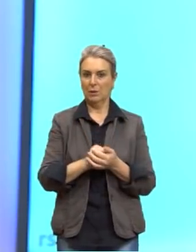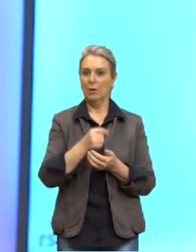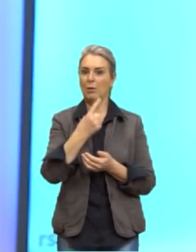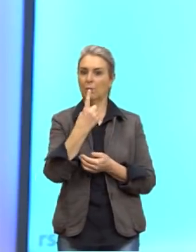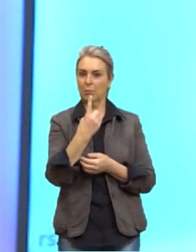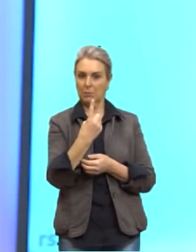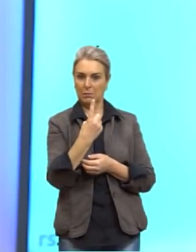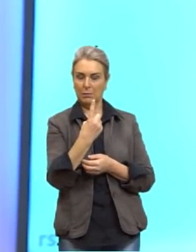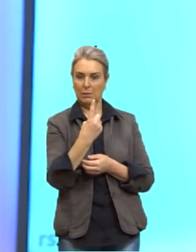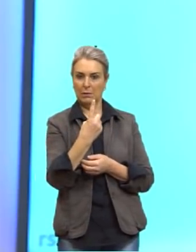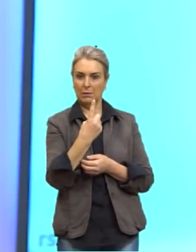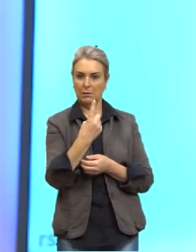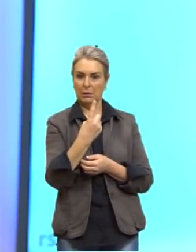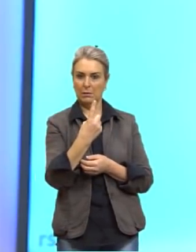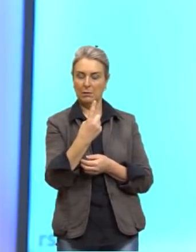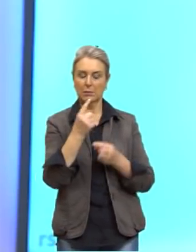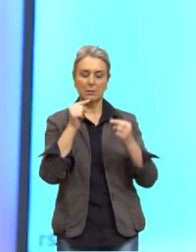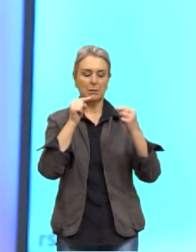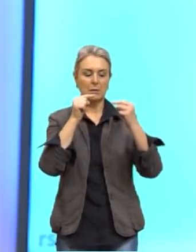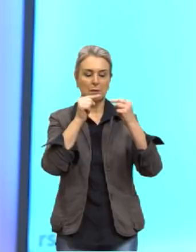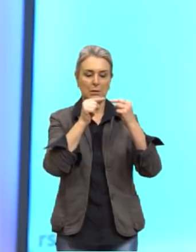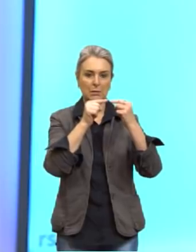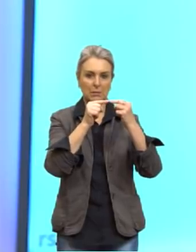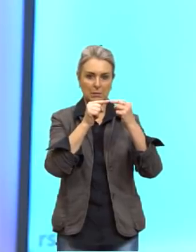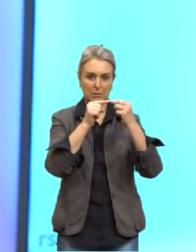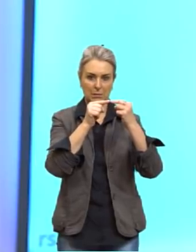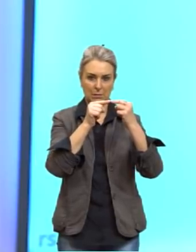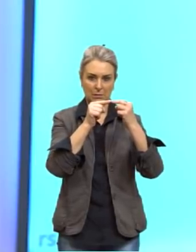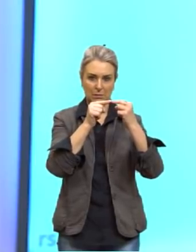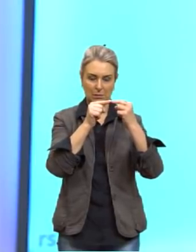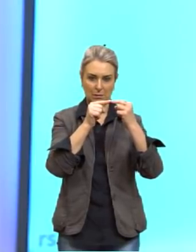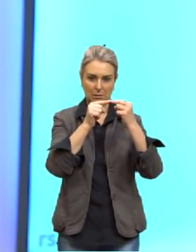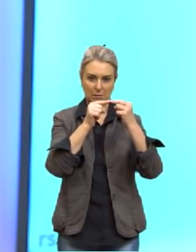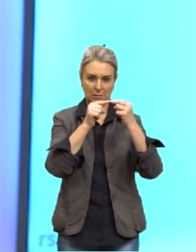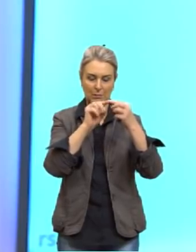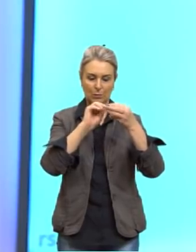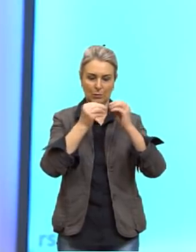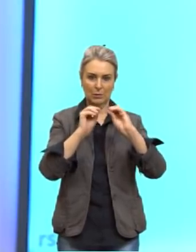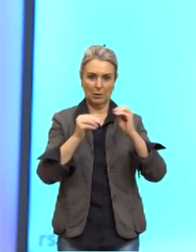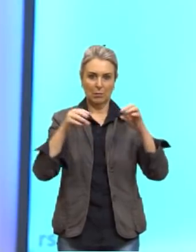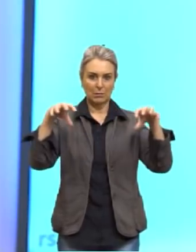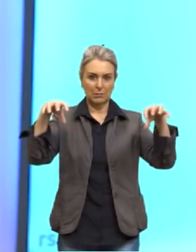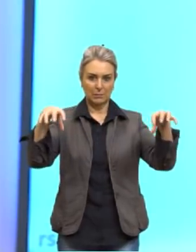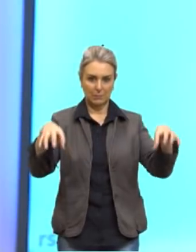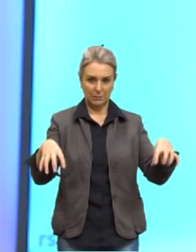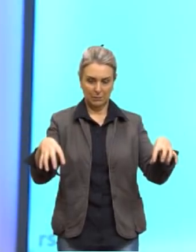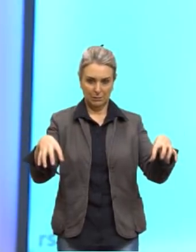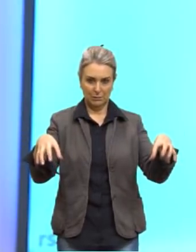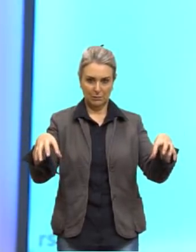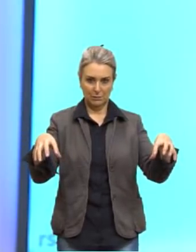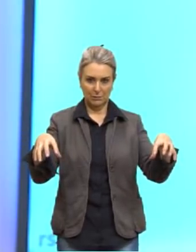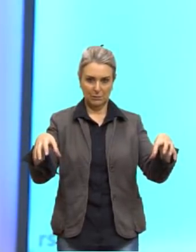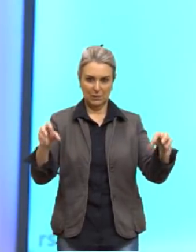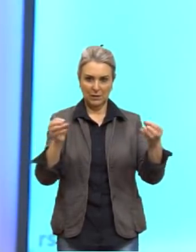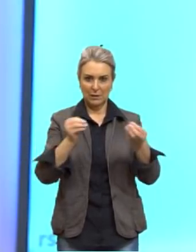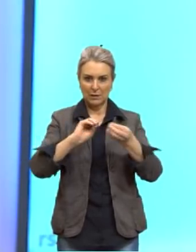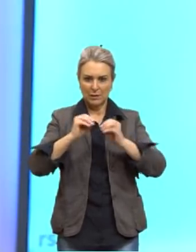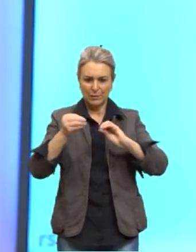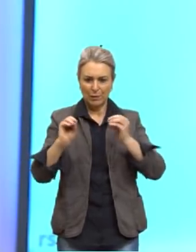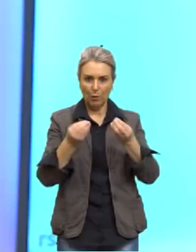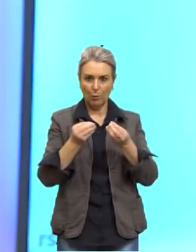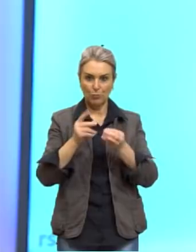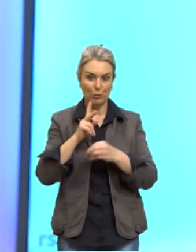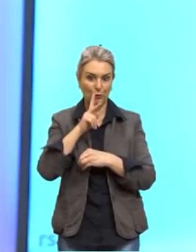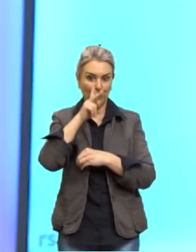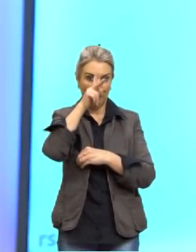tem é apenas ligações apolares desculpa uma molécula polar que estão as integrações do tipo de polo induzido-dipolo